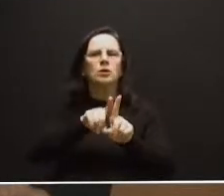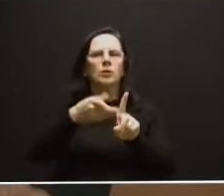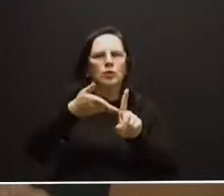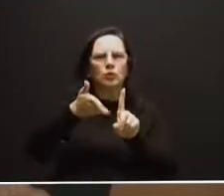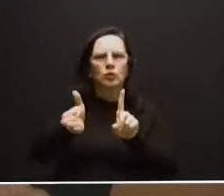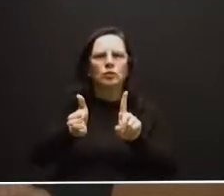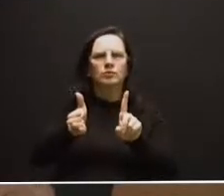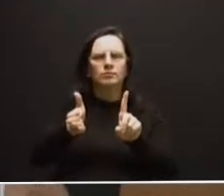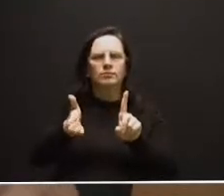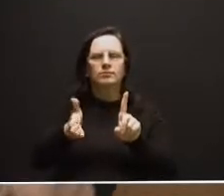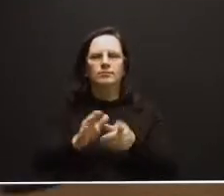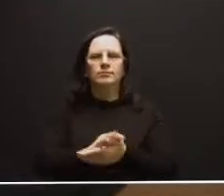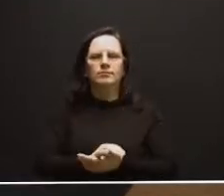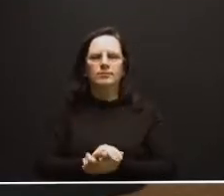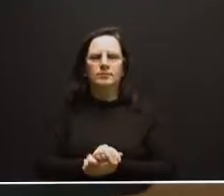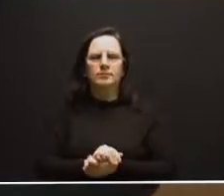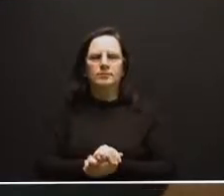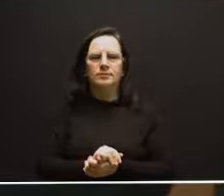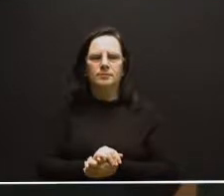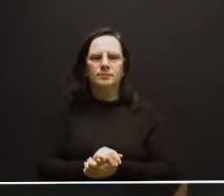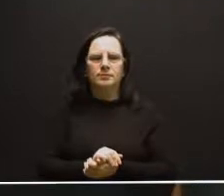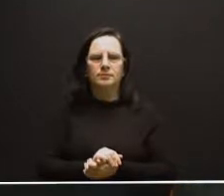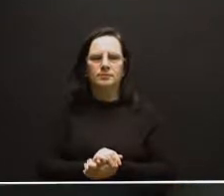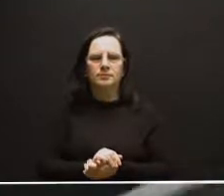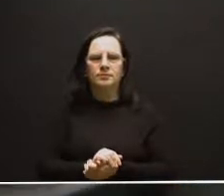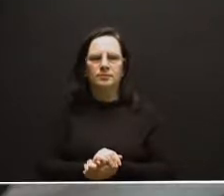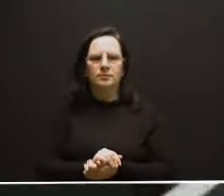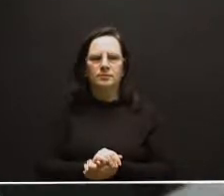parto é caminho se